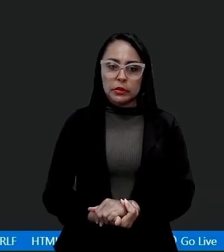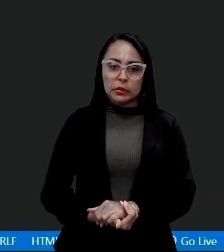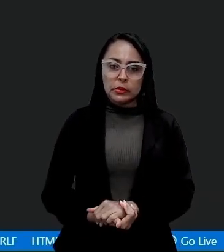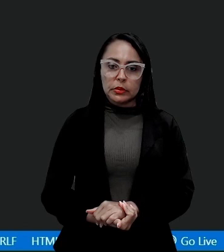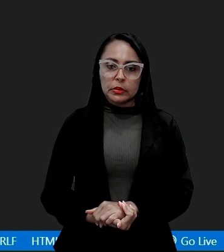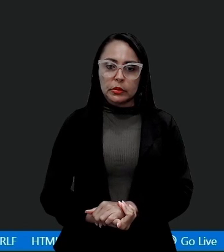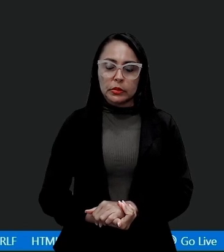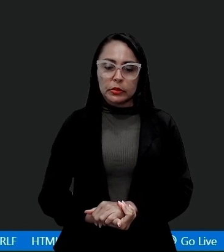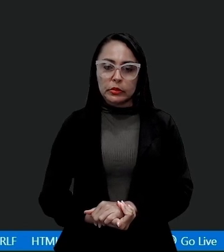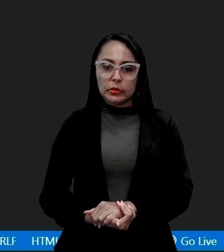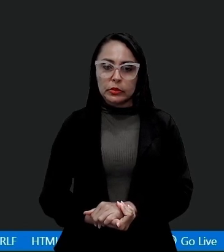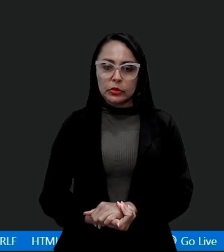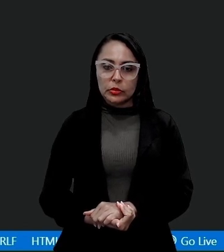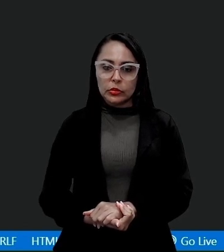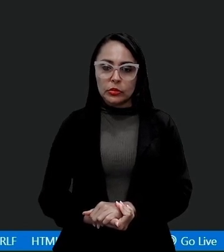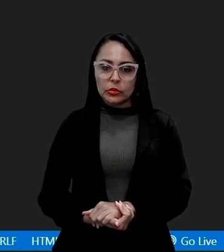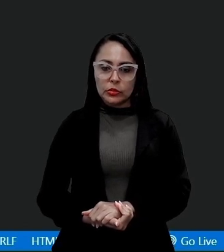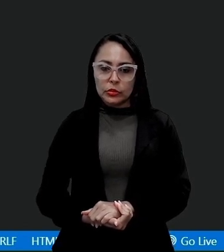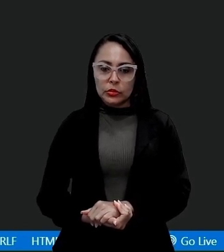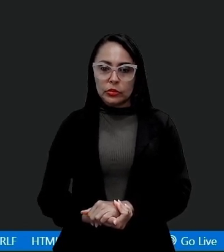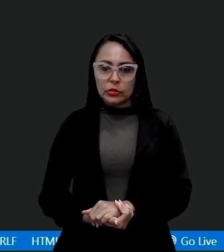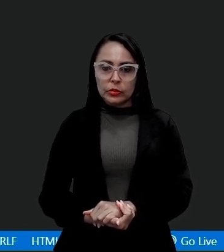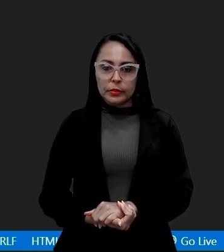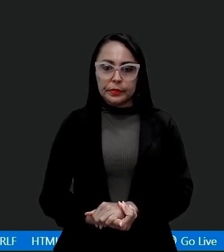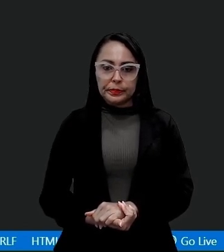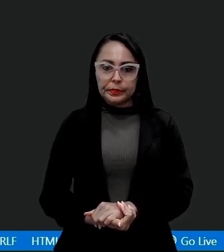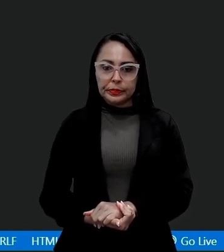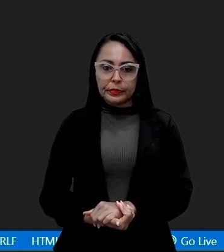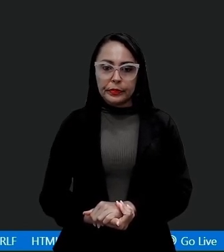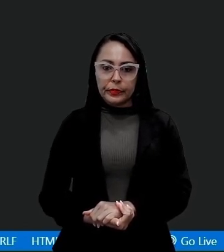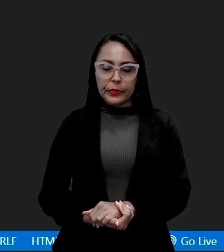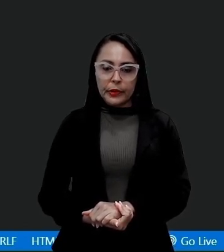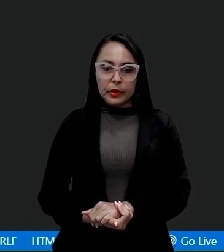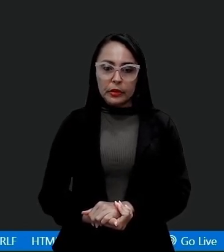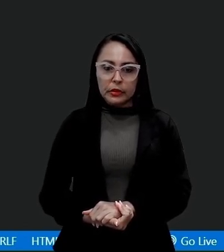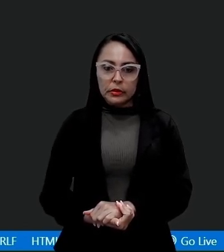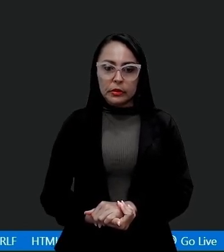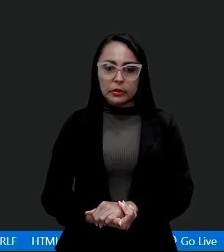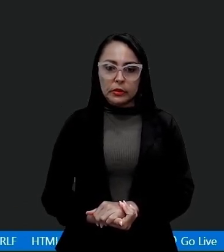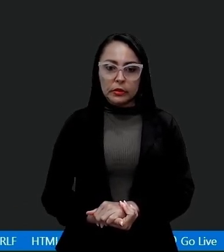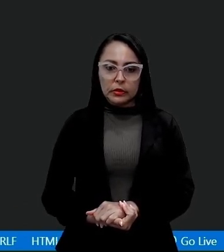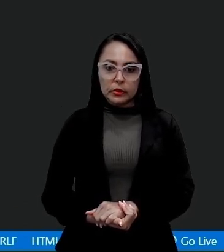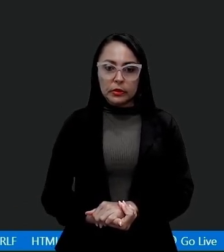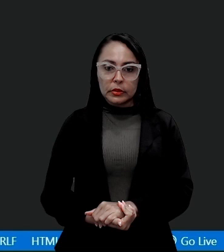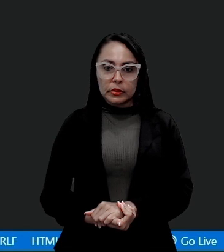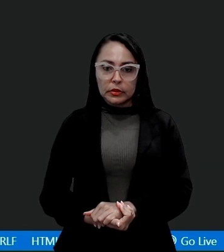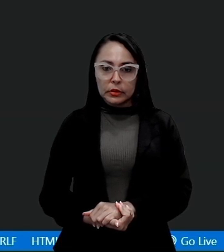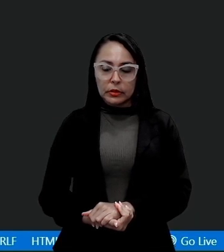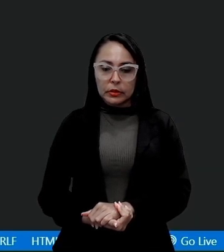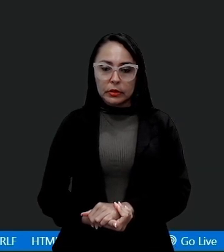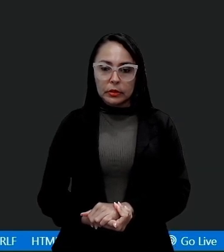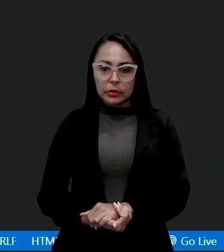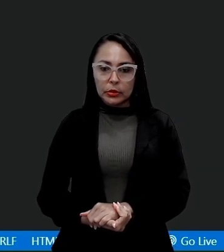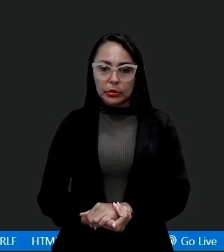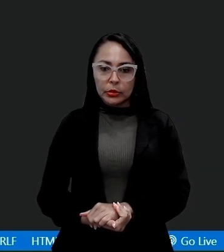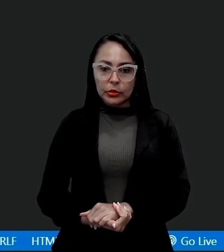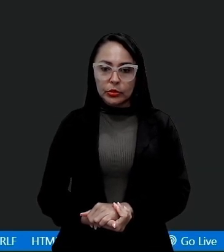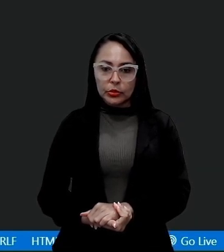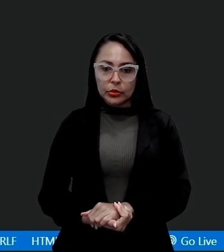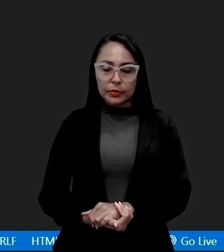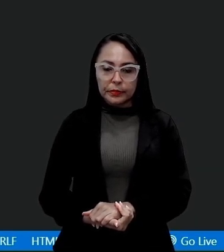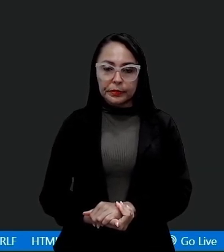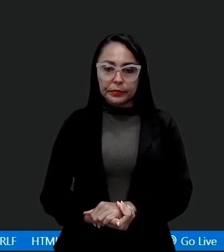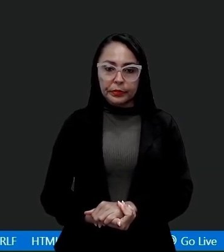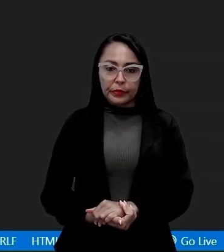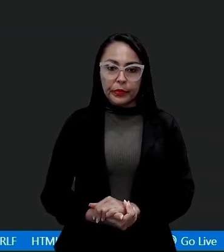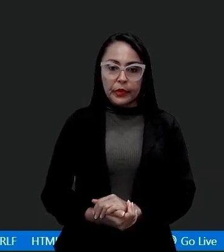SV. Vitorioso foi o CIF. Agora, se nem o